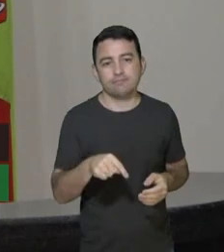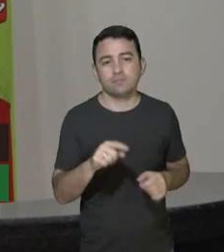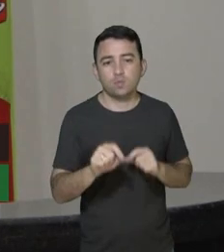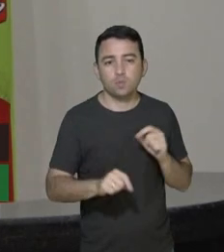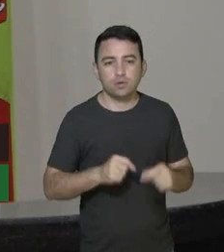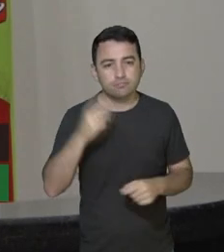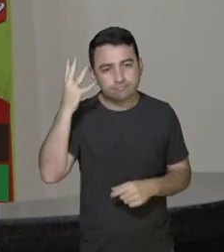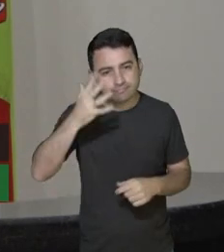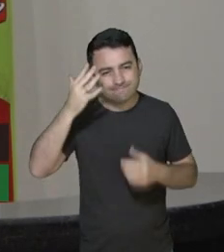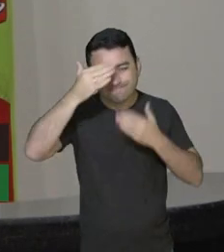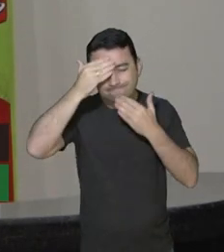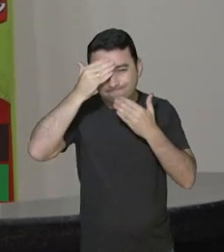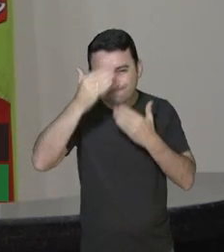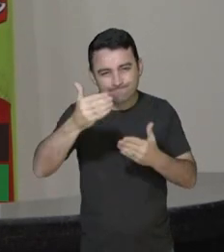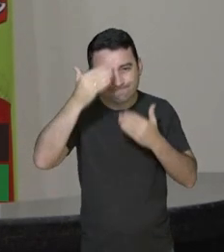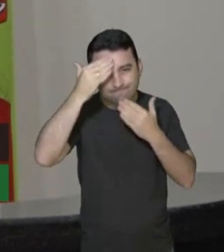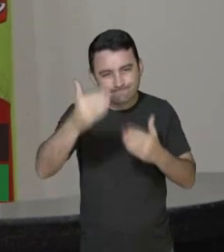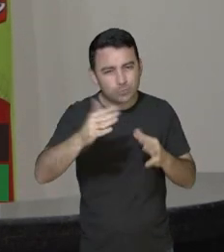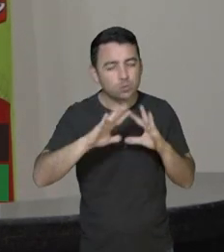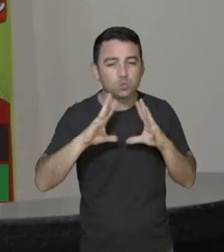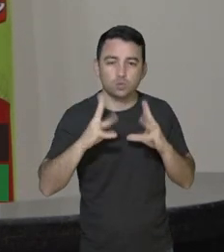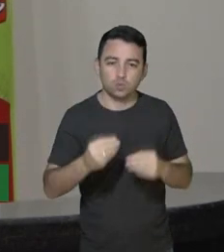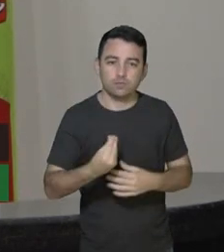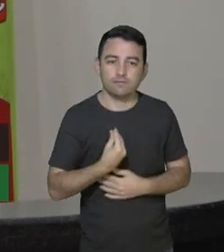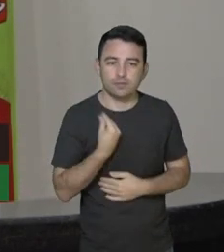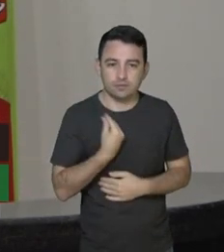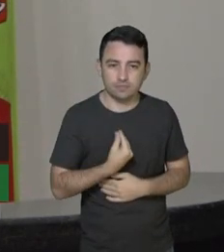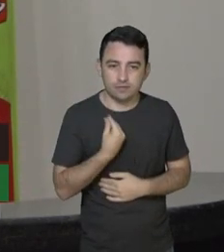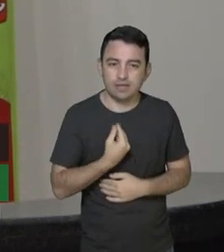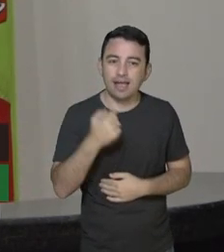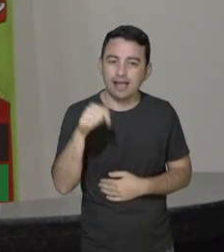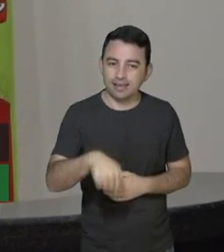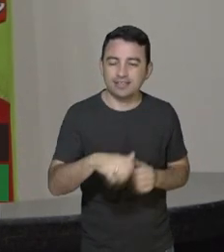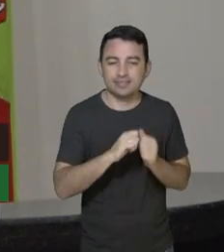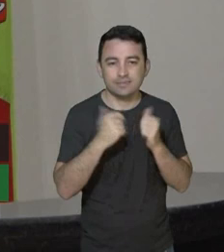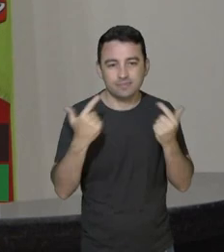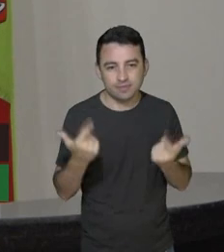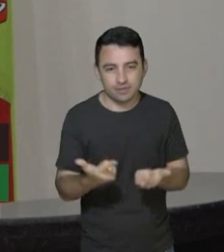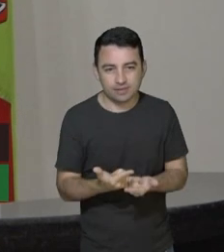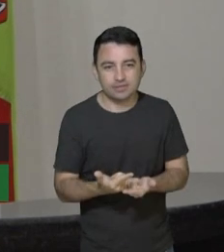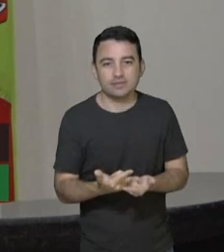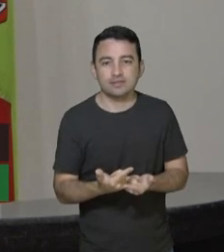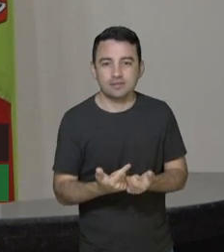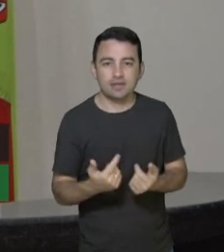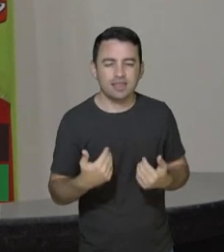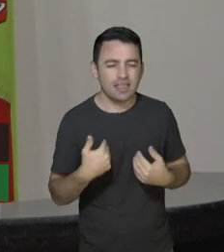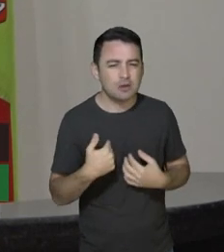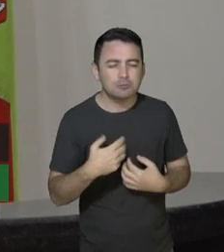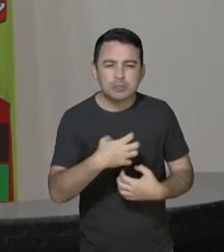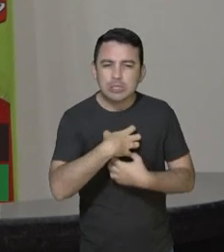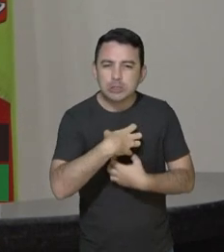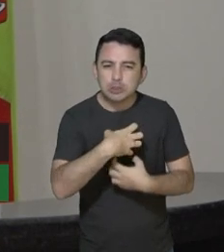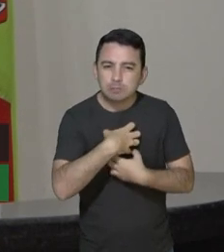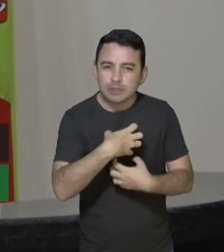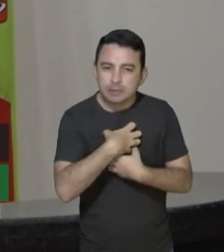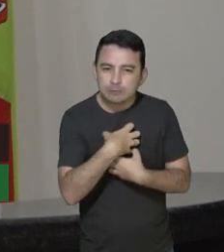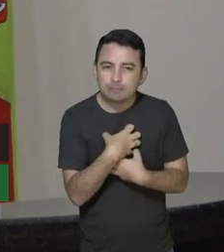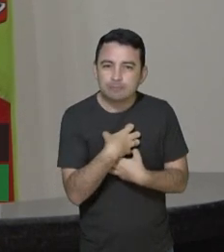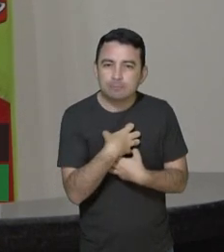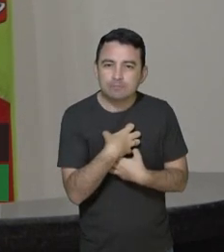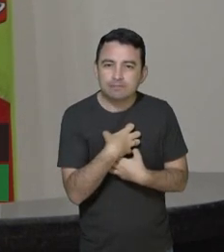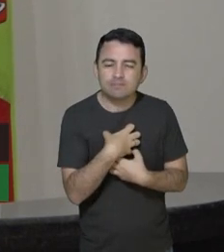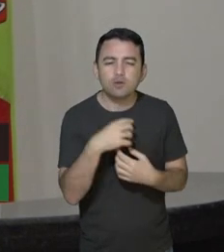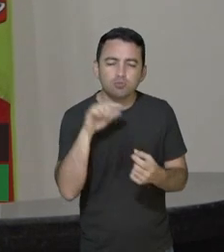para agradecer tudo que vivi nessa casa e com a imensa sensação de